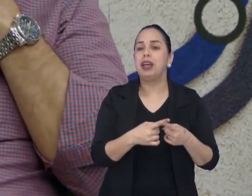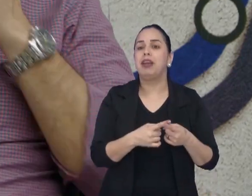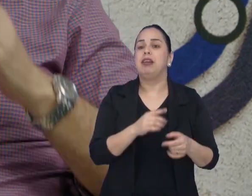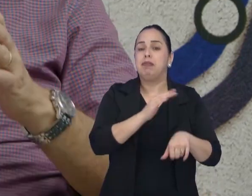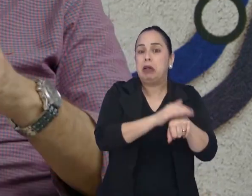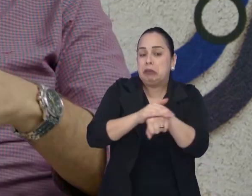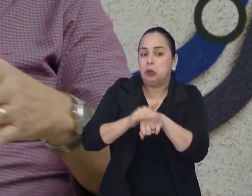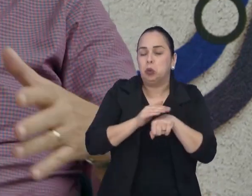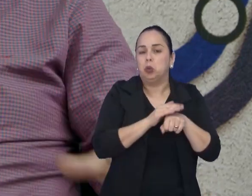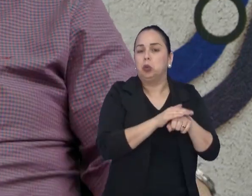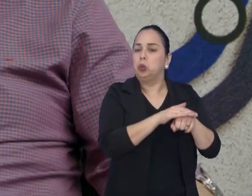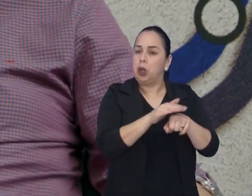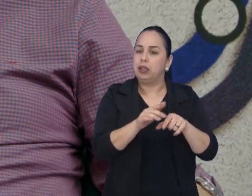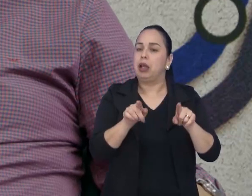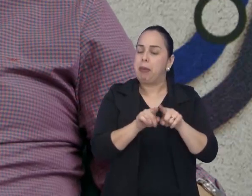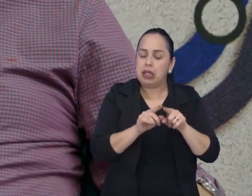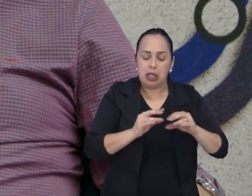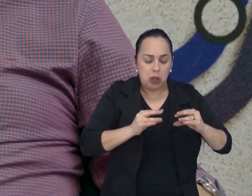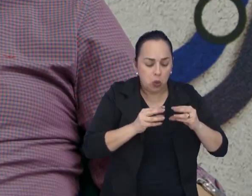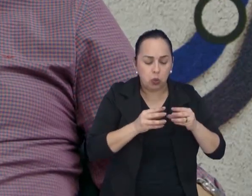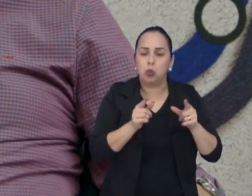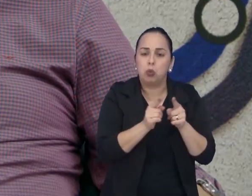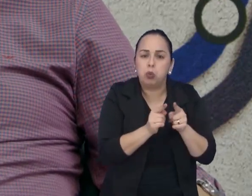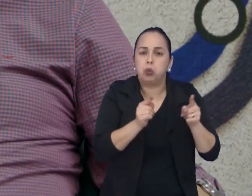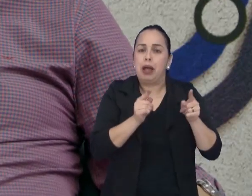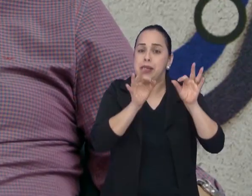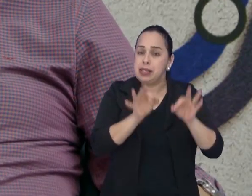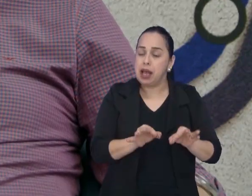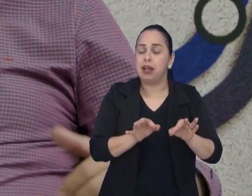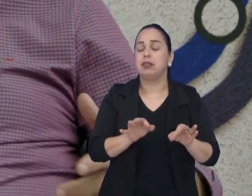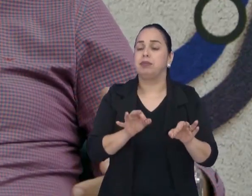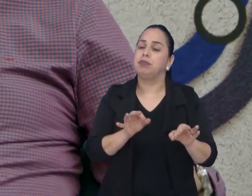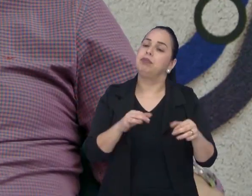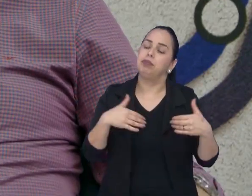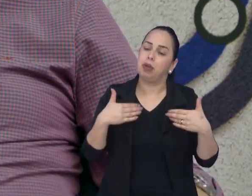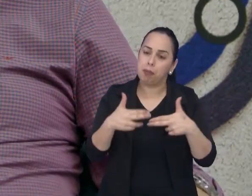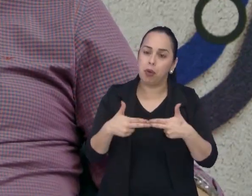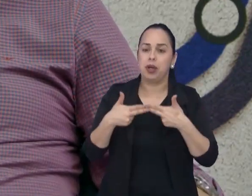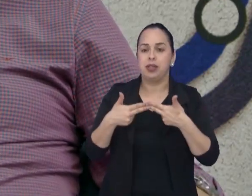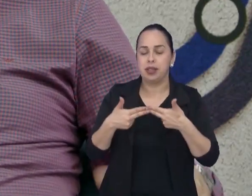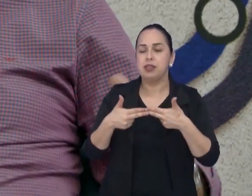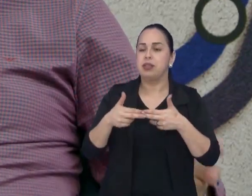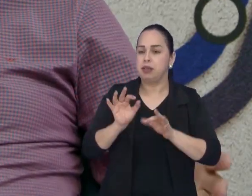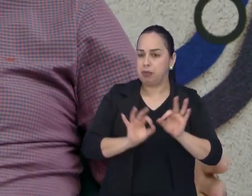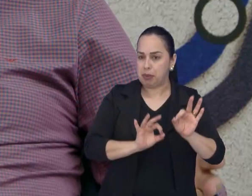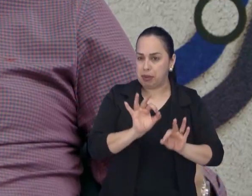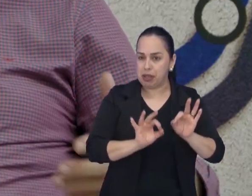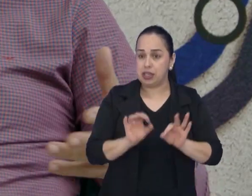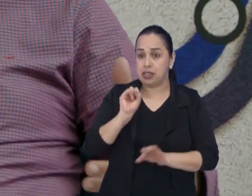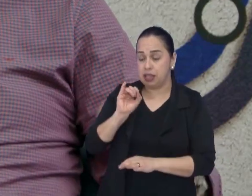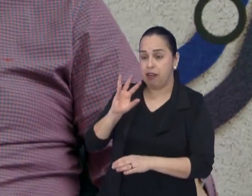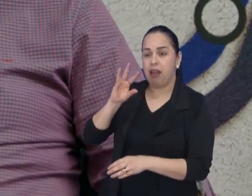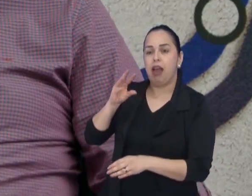grande quantidade, com uma certa precisão. Então, essa questão da produção, se ela for muito